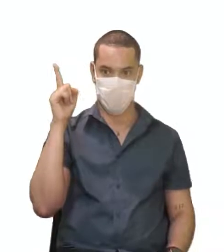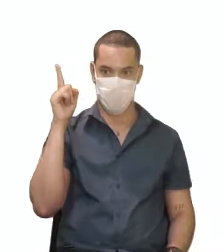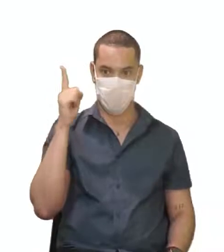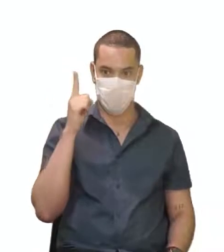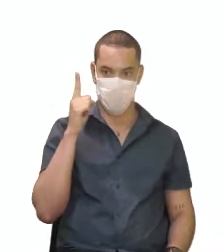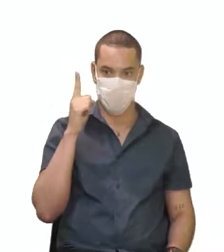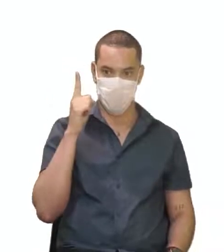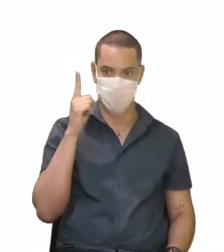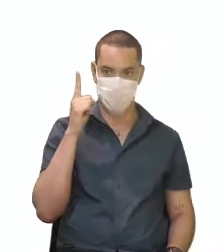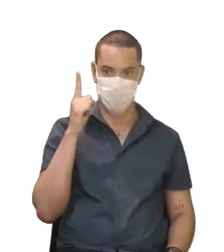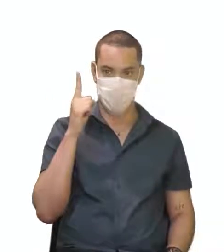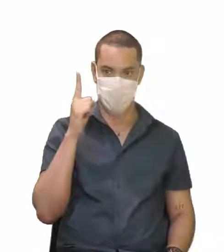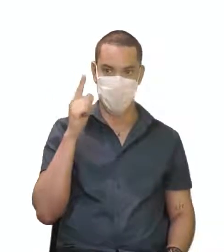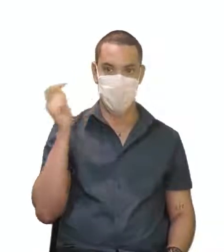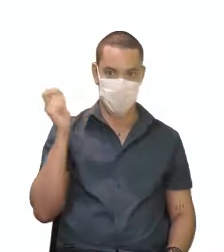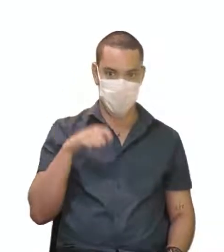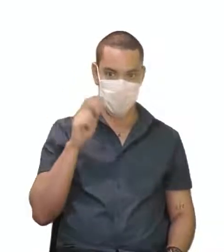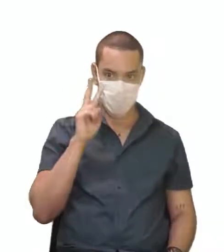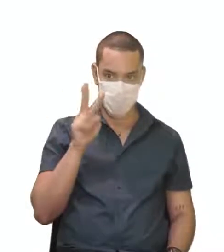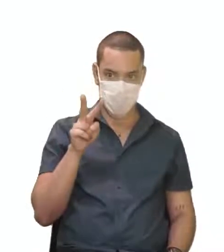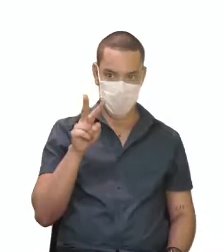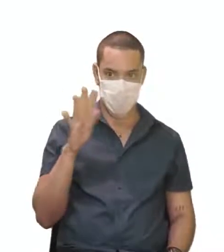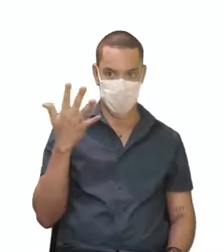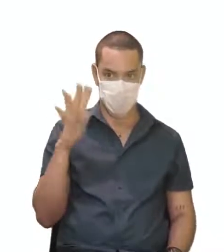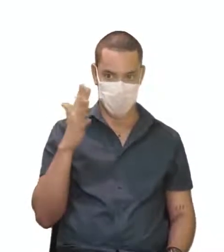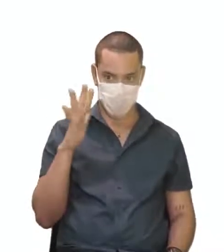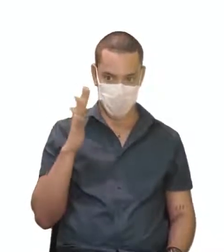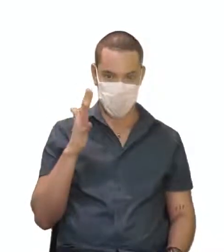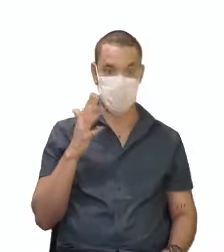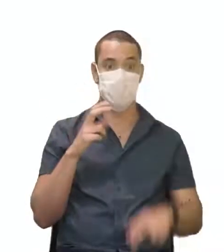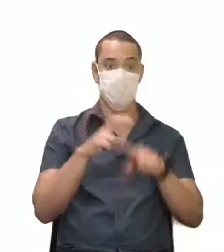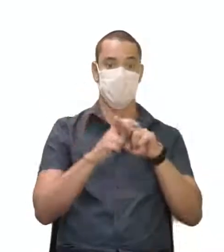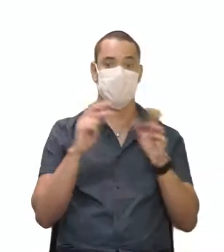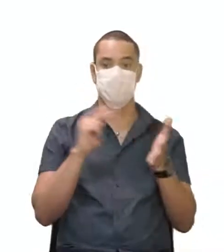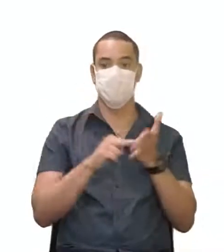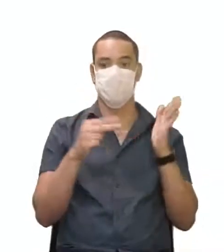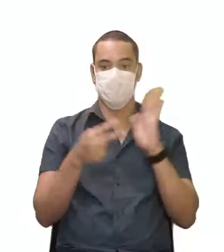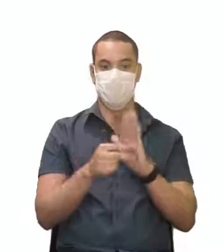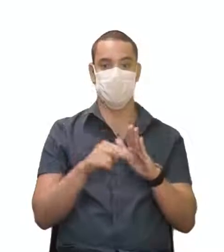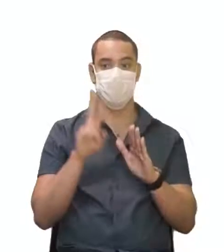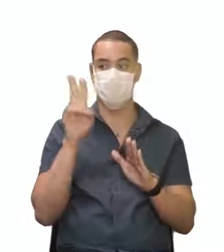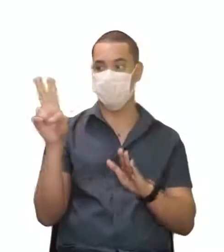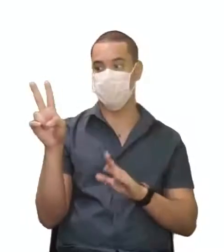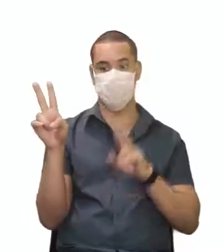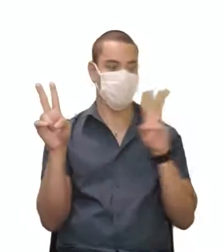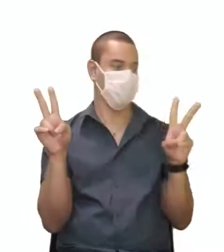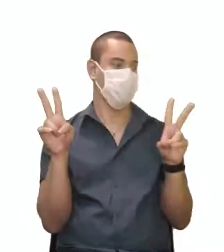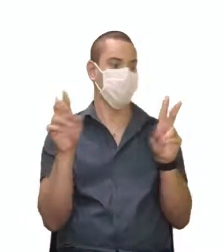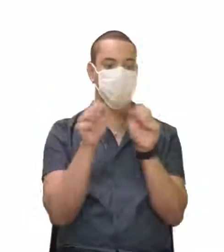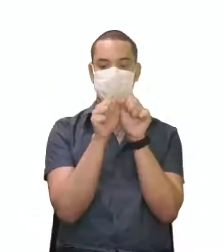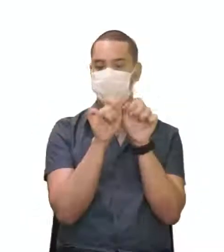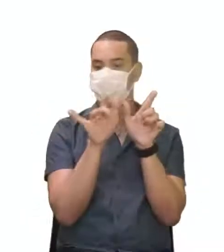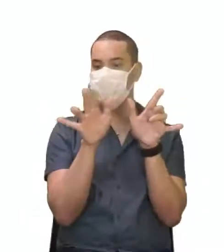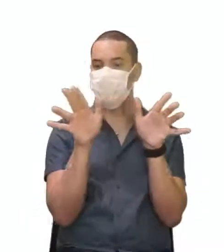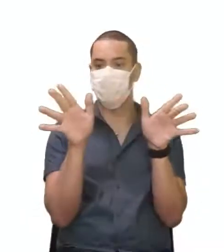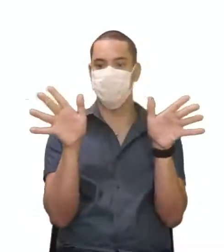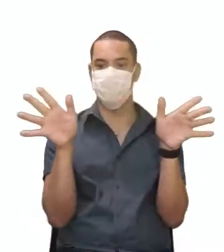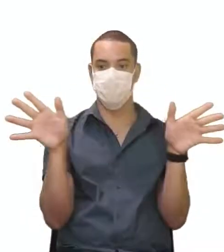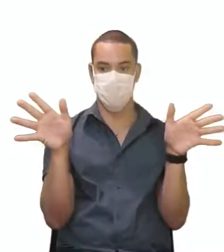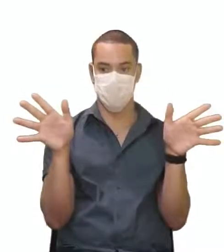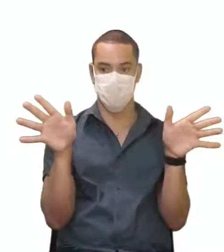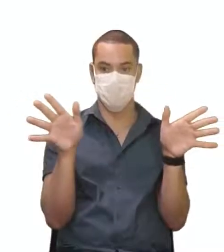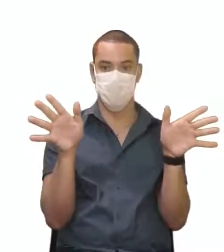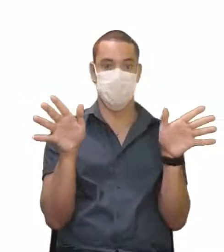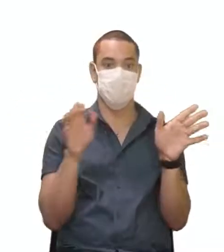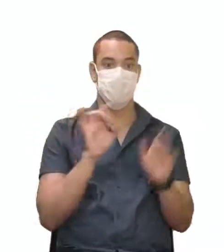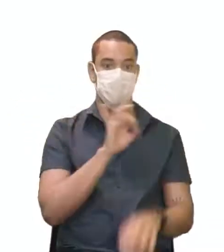porque você talvez não esteja vendo. Então, você tem um parzinho de centríolos que migram cada um